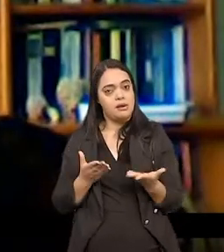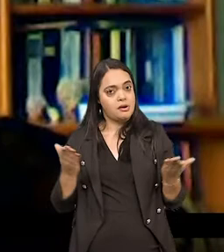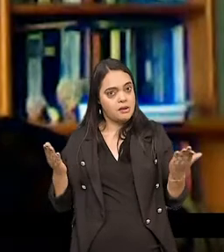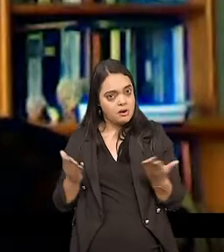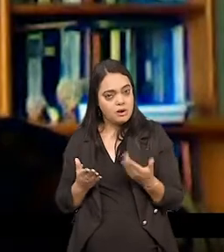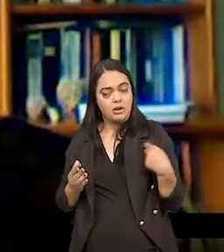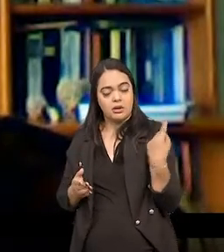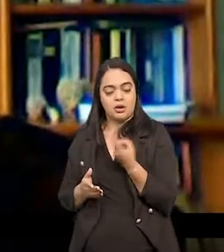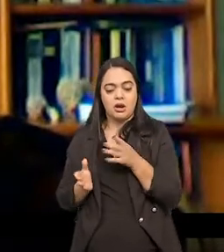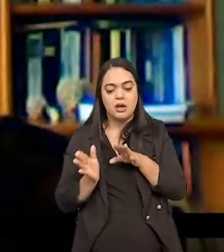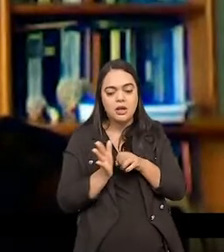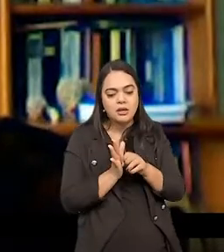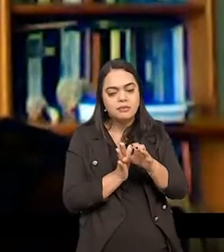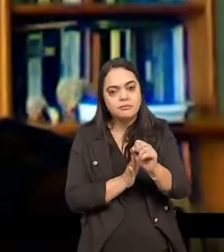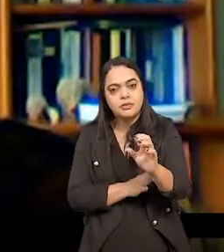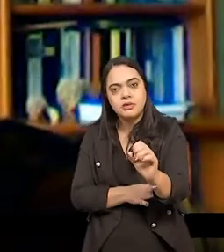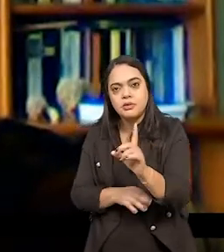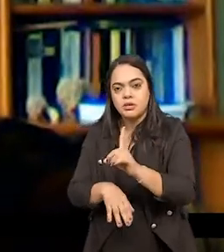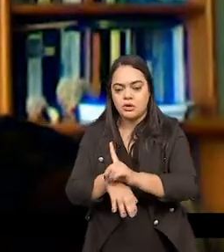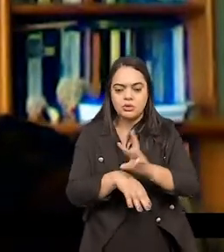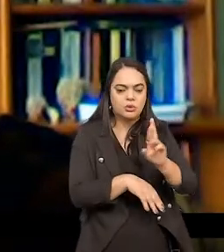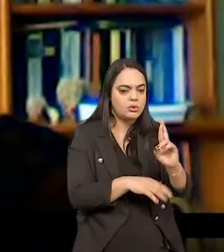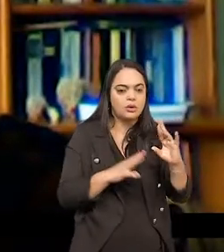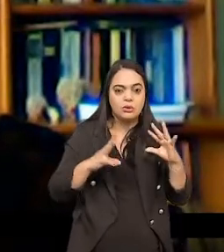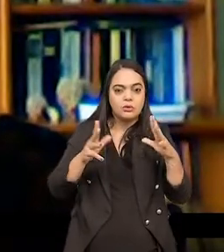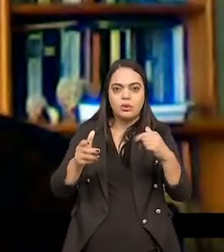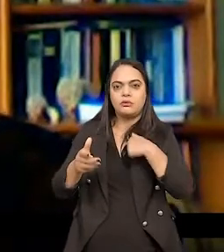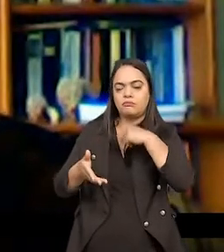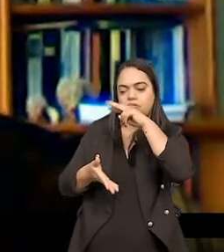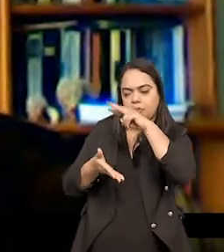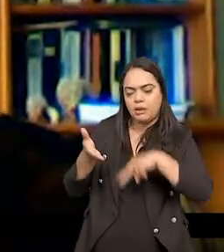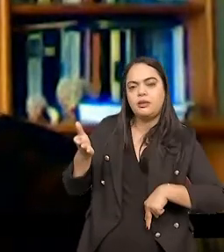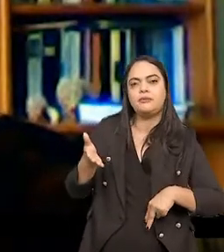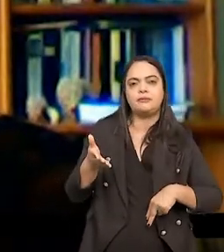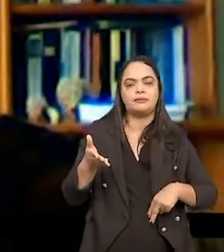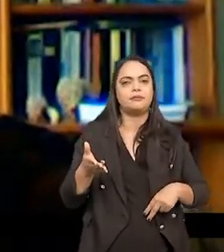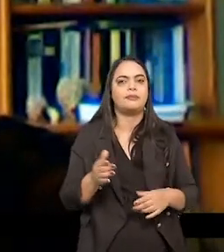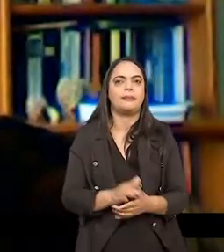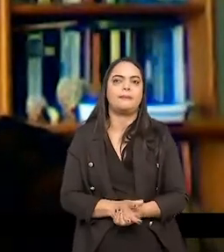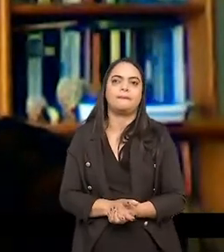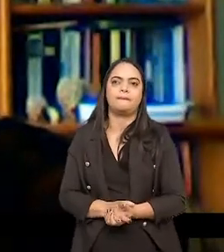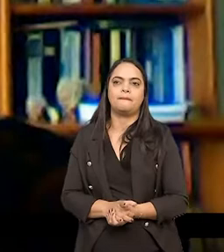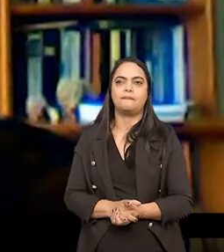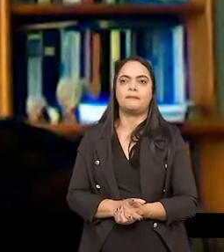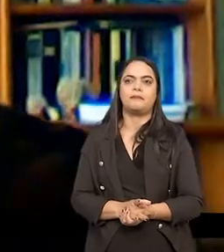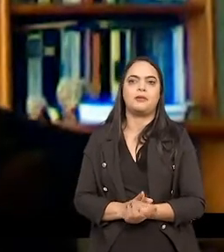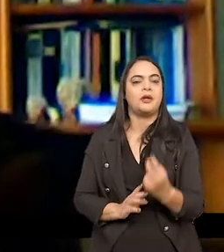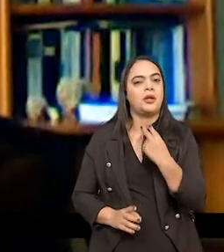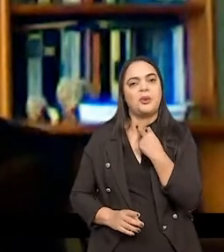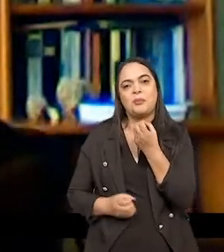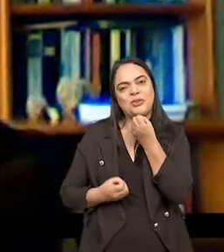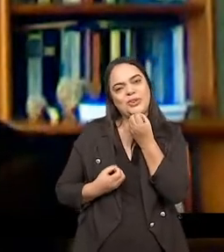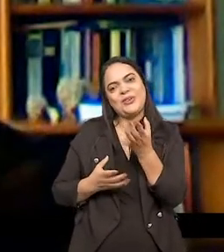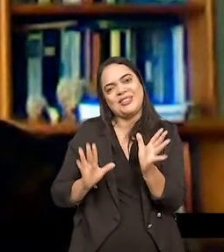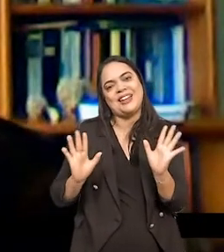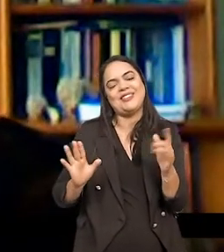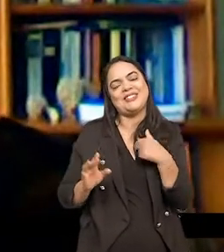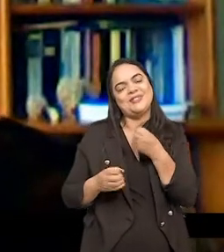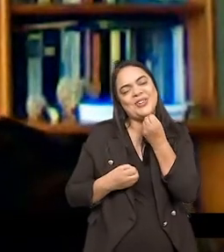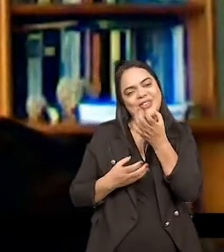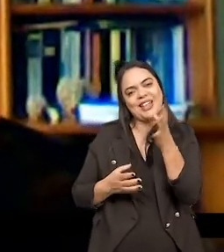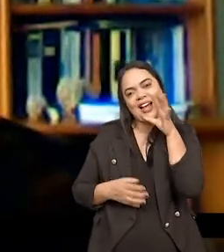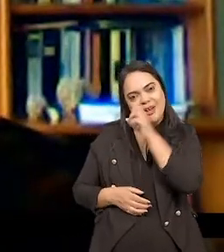de pesquisa, eu li o doutorado, eu li todos, e eu nem podia contar isso aqui, mas eu vou contar assim rapidamente, não vou contar o resultado,